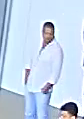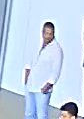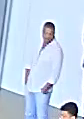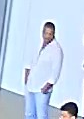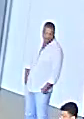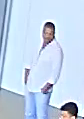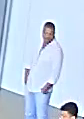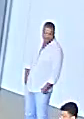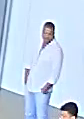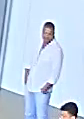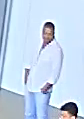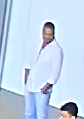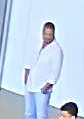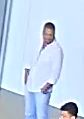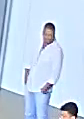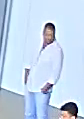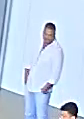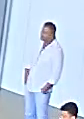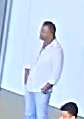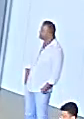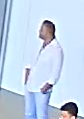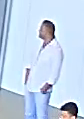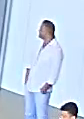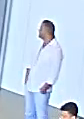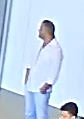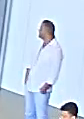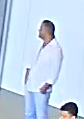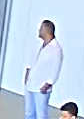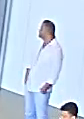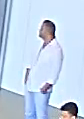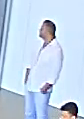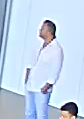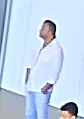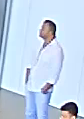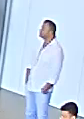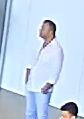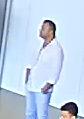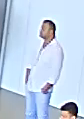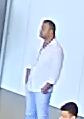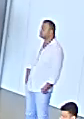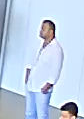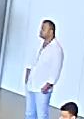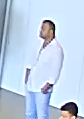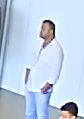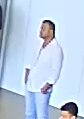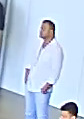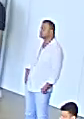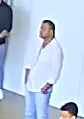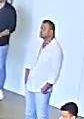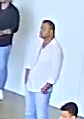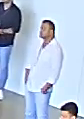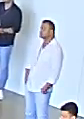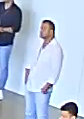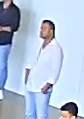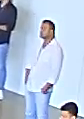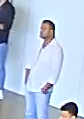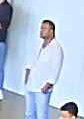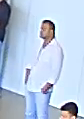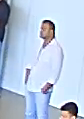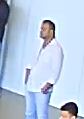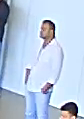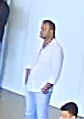com uma decisão definitiva e concreta. Eu vou pedir ao senhor deputado, presidente da comissão, que antes